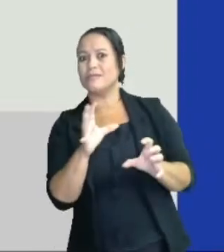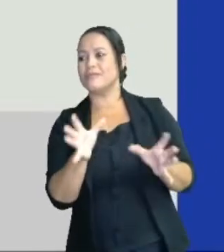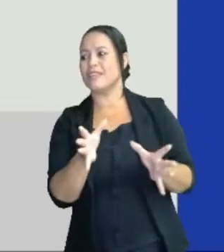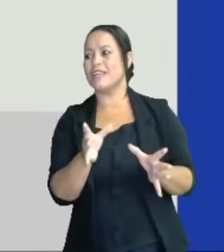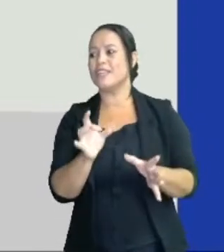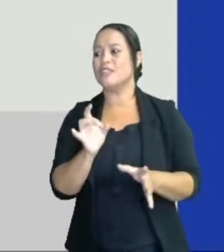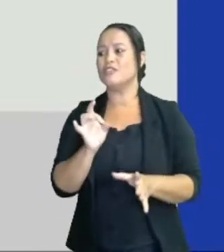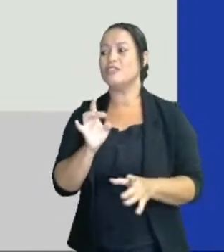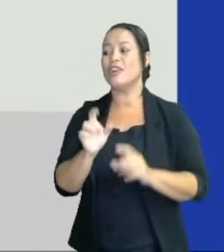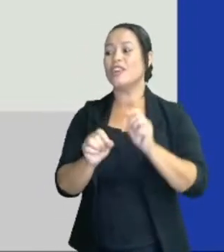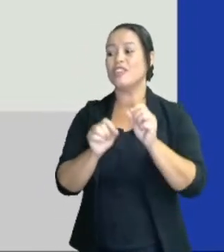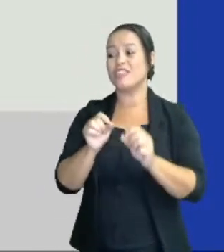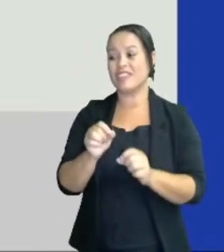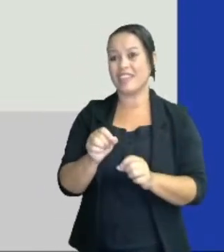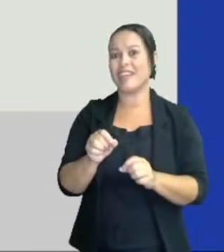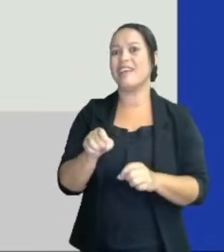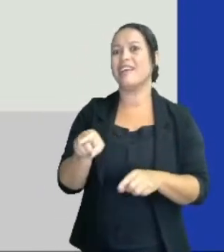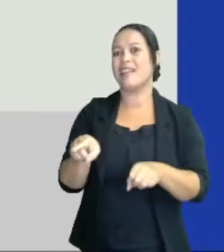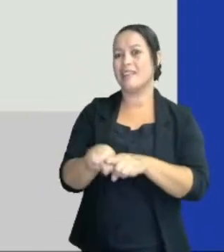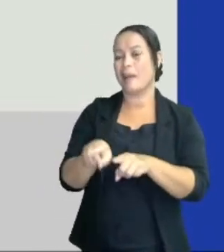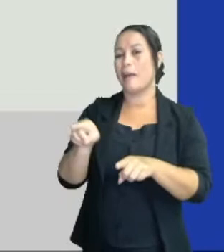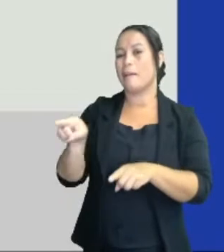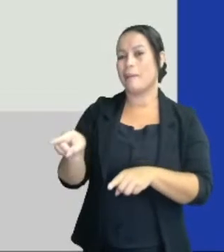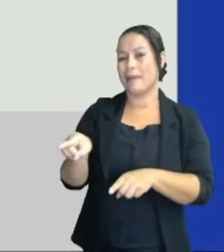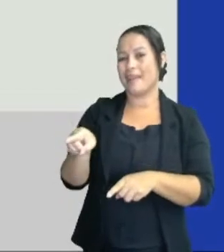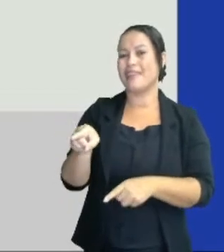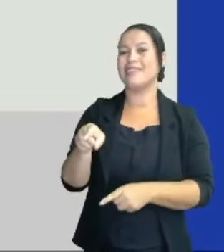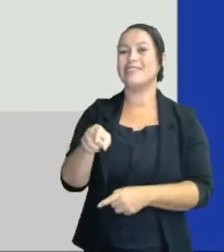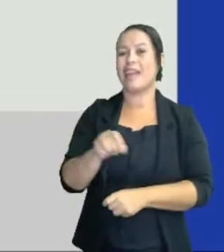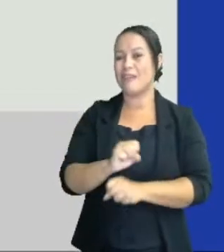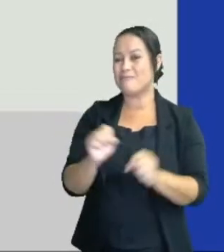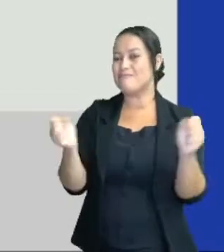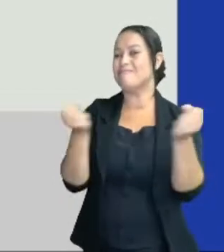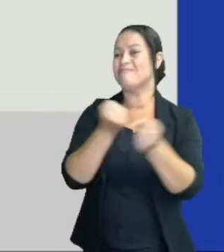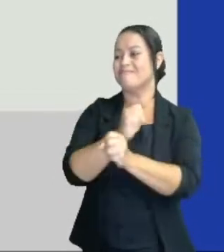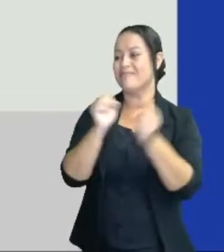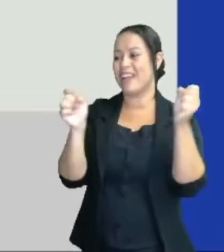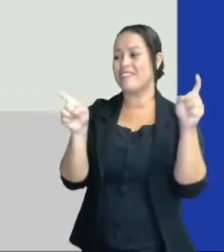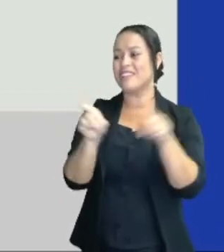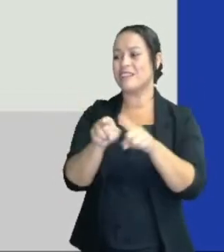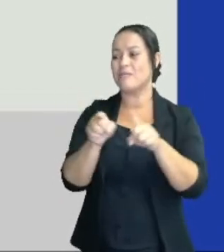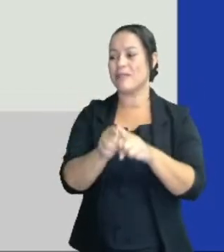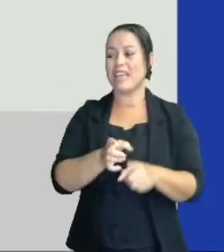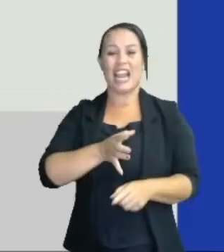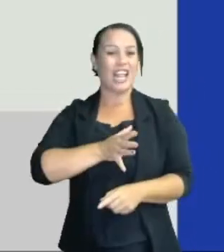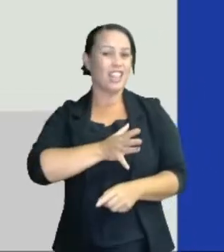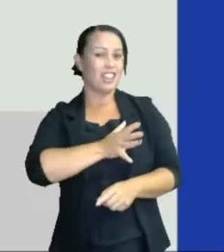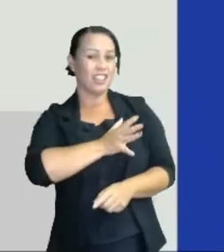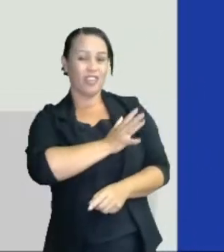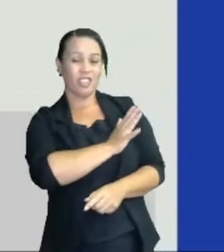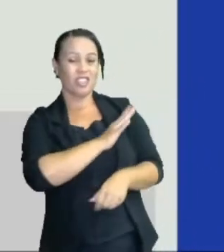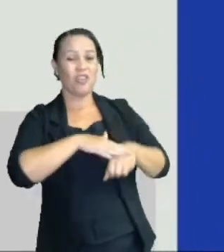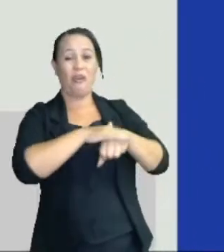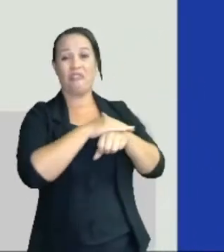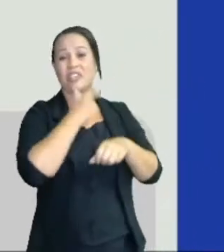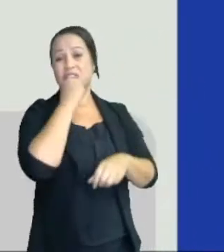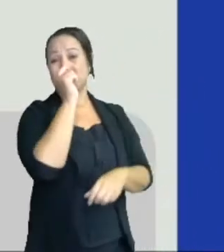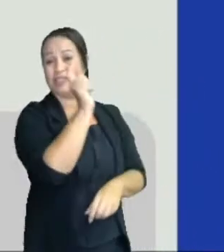Só que a gatinha da Magali também é brava. E ela não quis papo